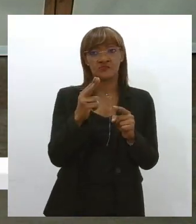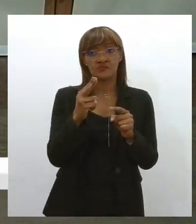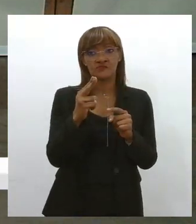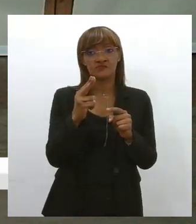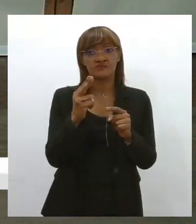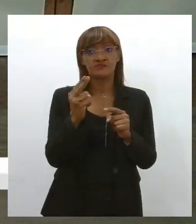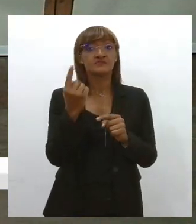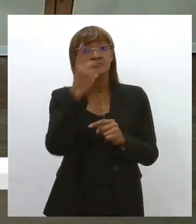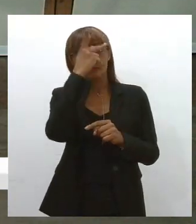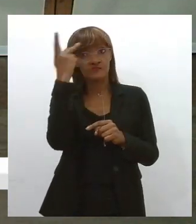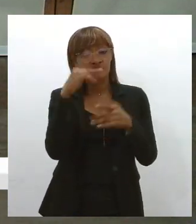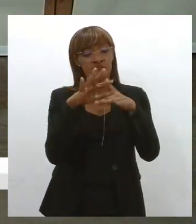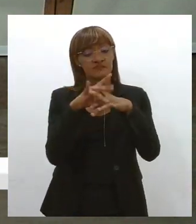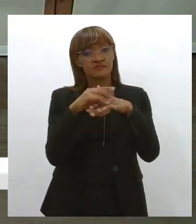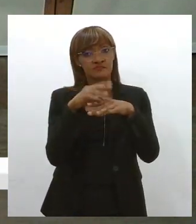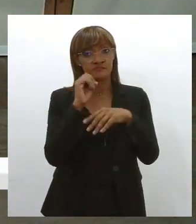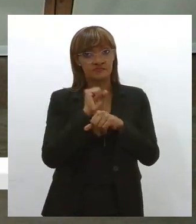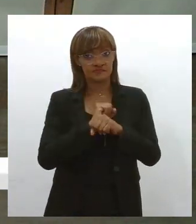possibilidade durante muito tempo?